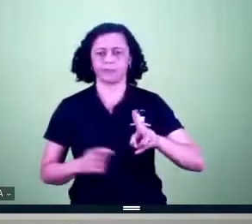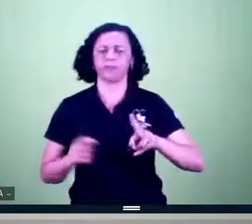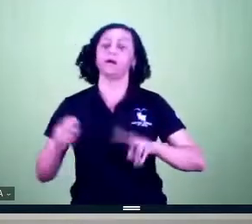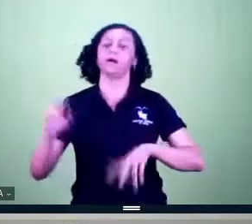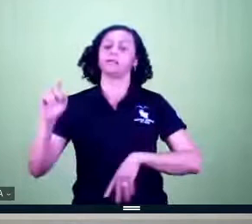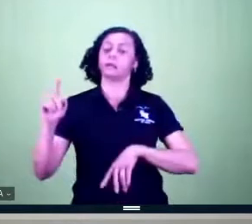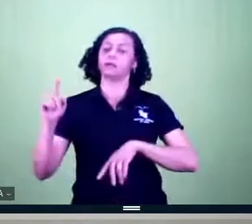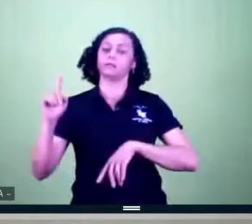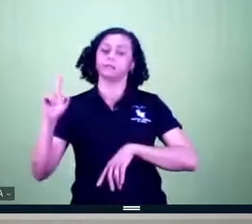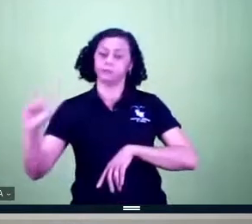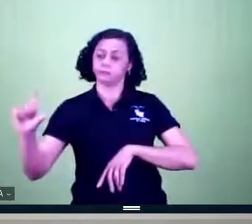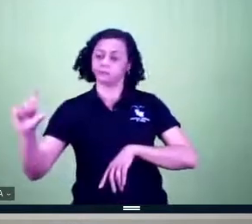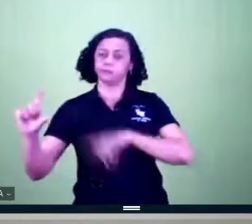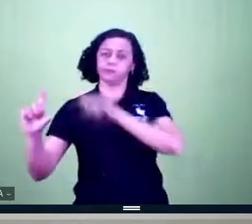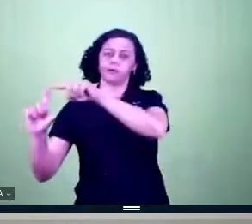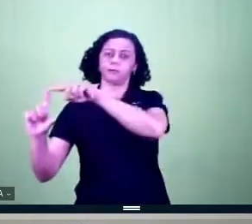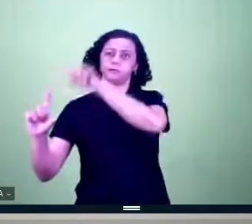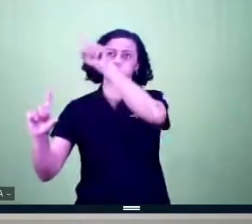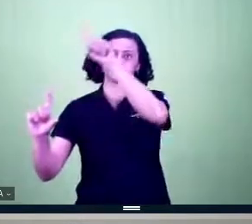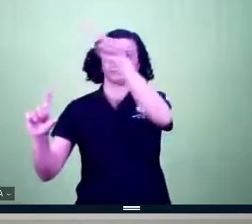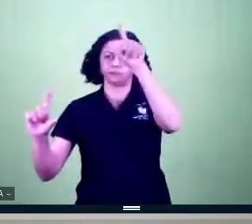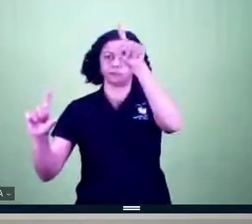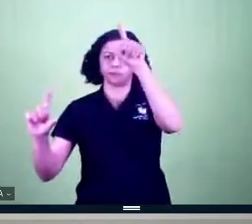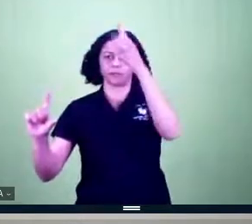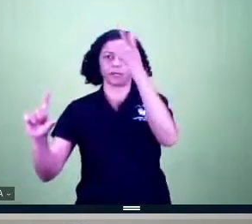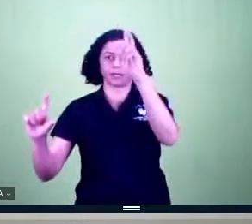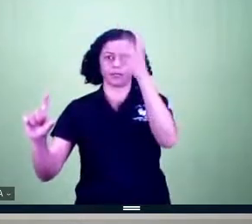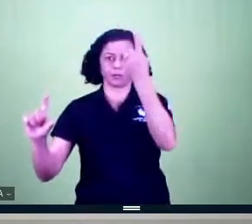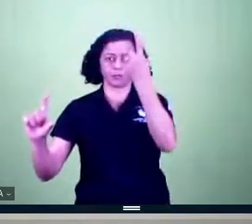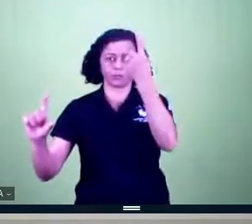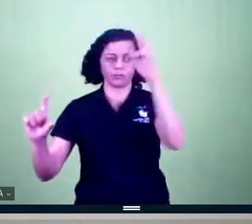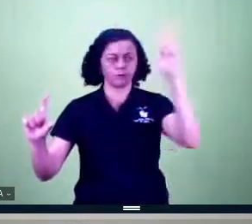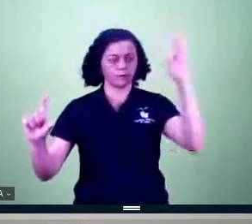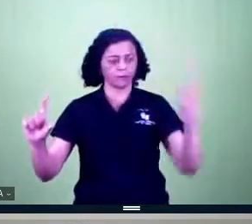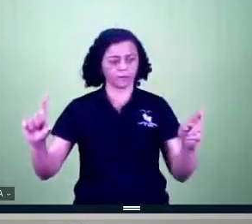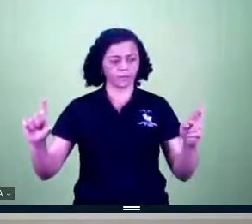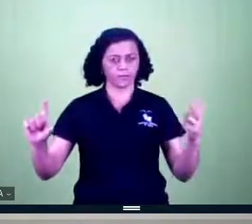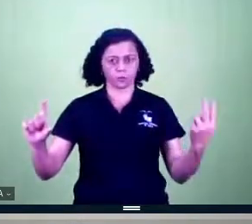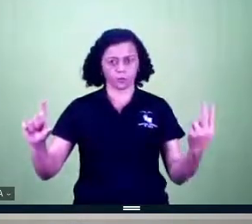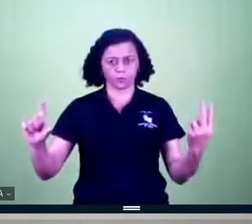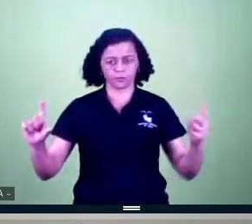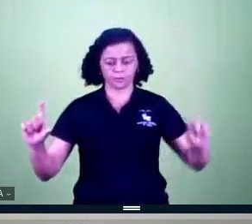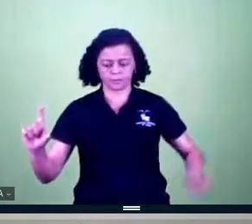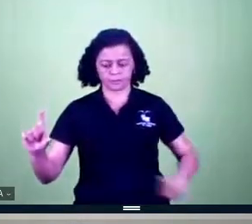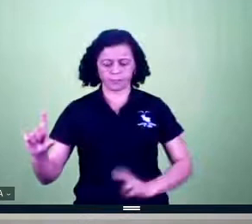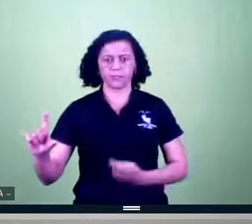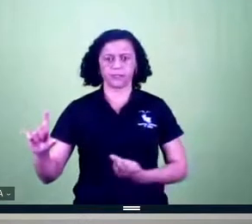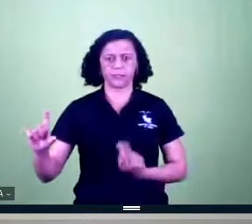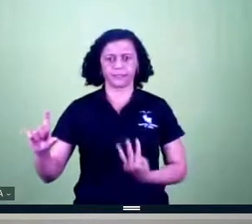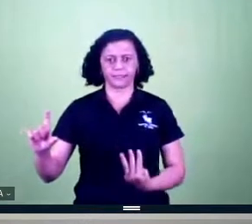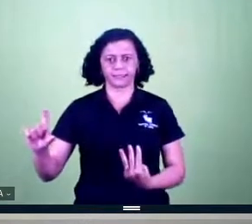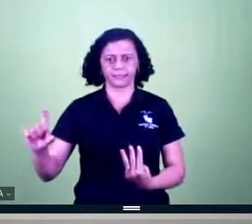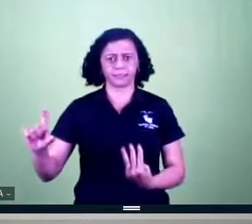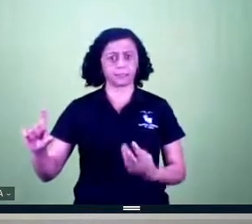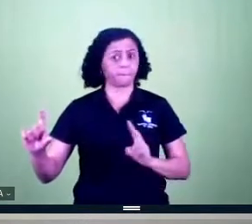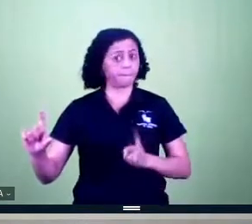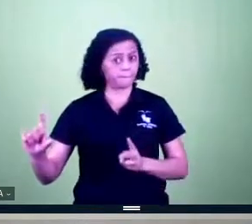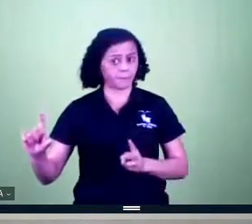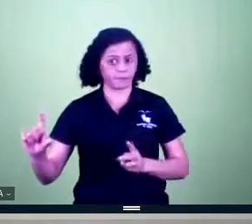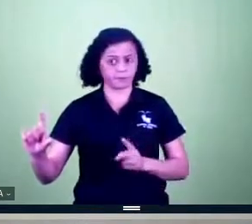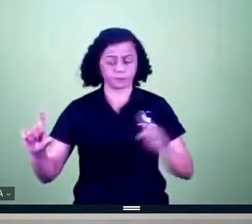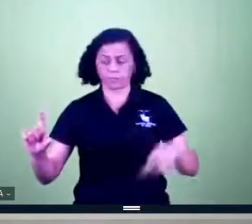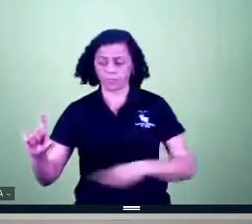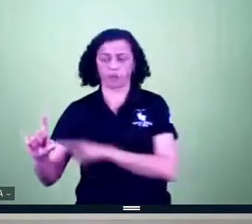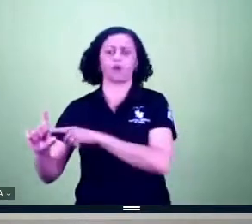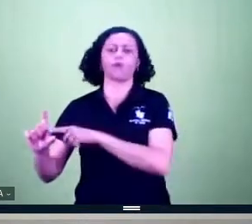que é a mesma que vai passar em cima do R2, que é a mesma do R3, até finalmente voltar para a fonte. Então, a característica principal